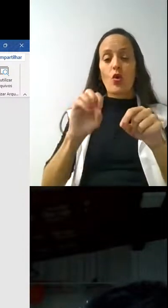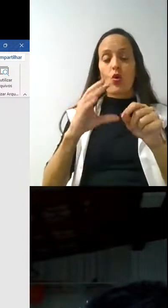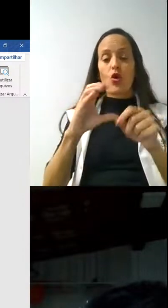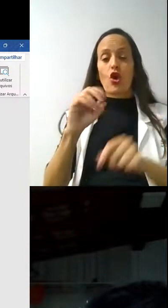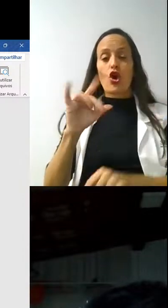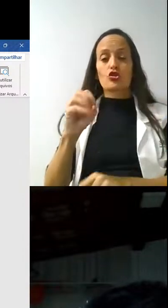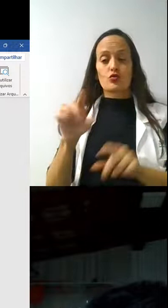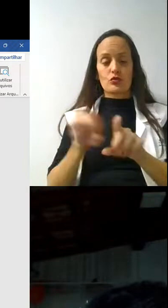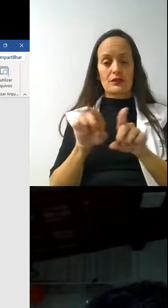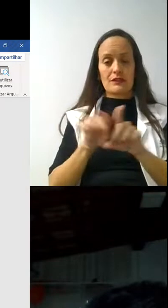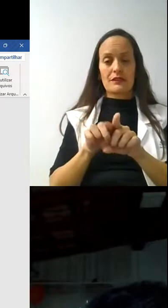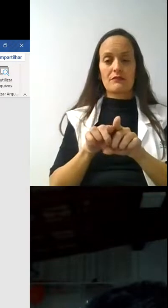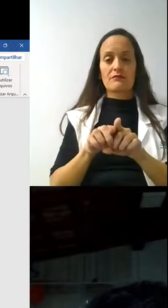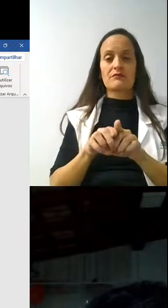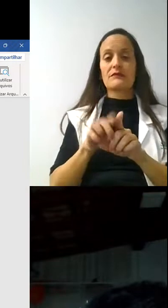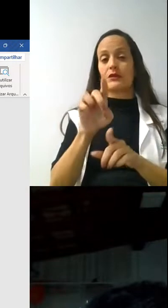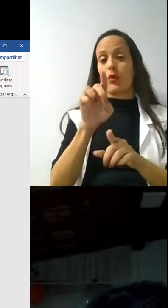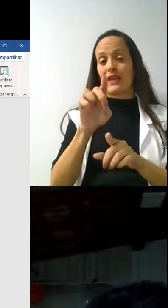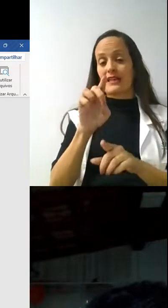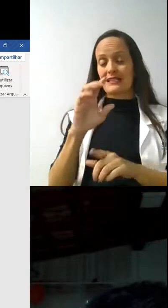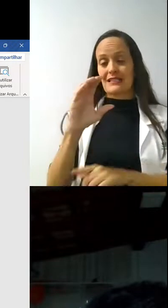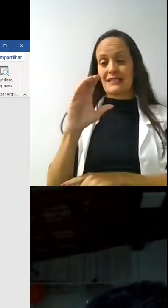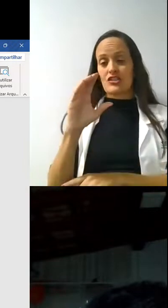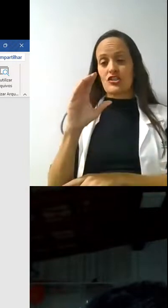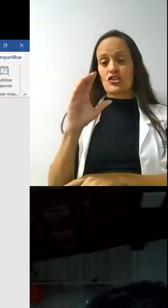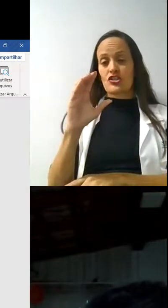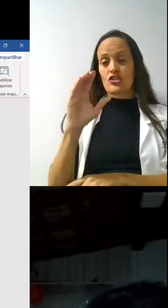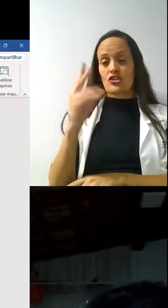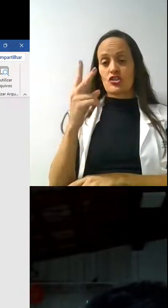ó, vou chamar de chave faca,